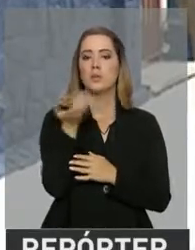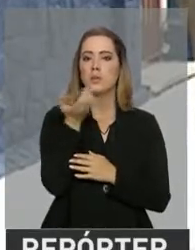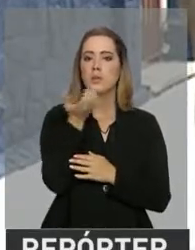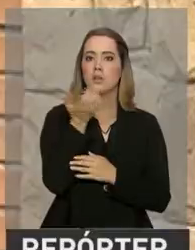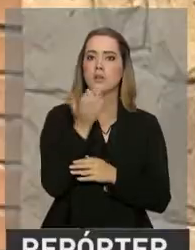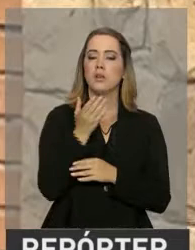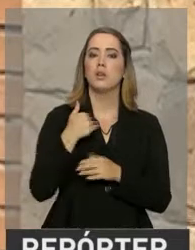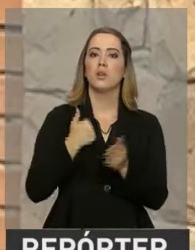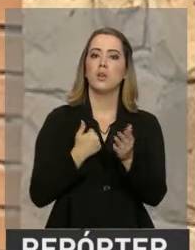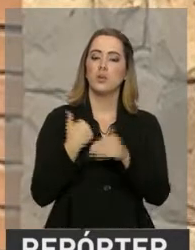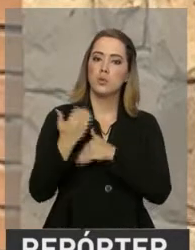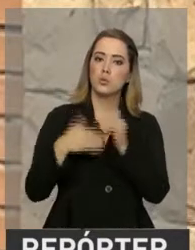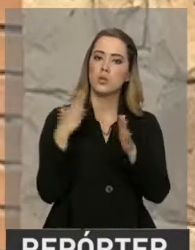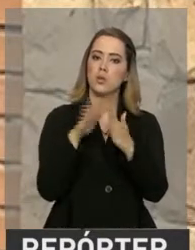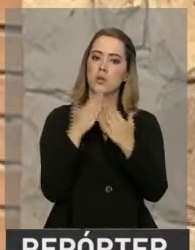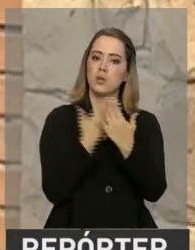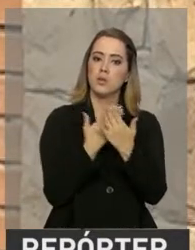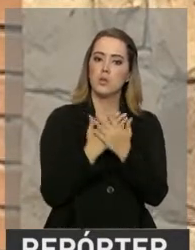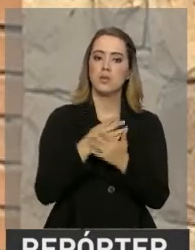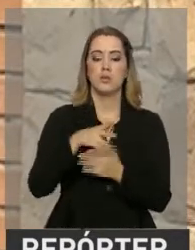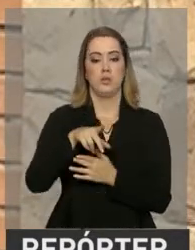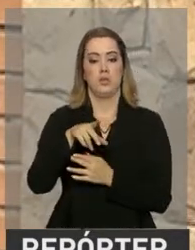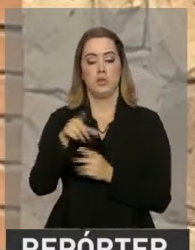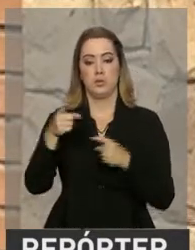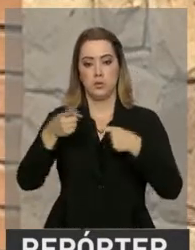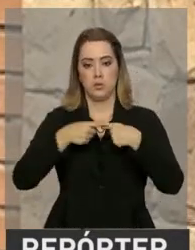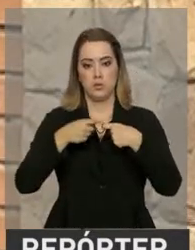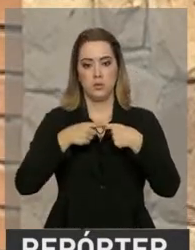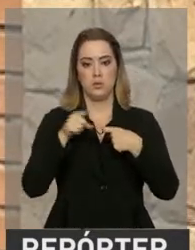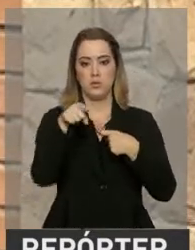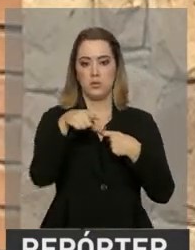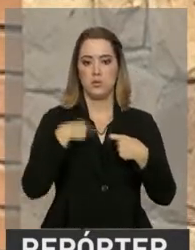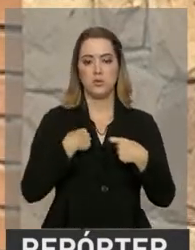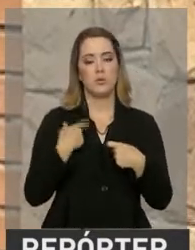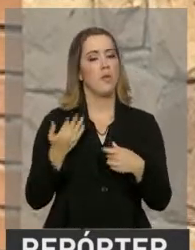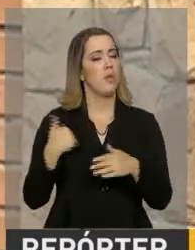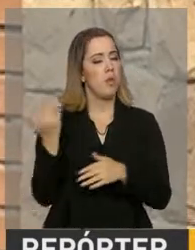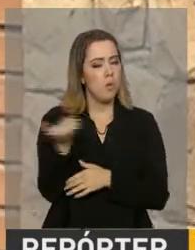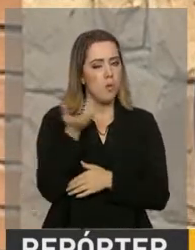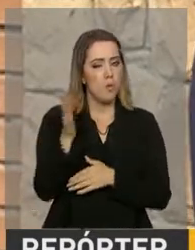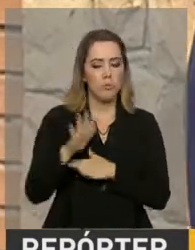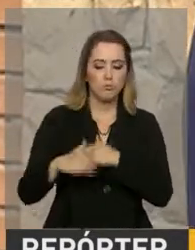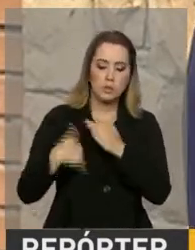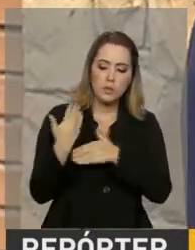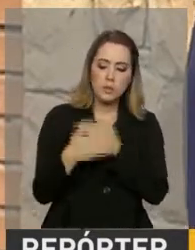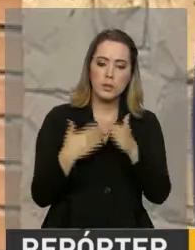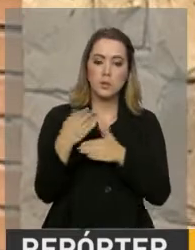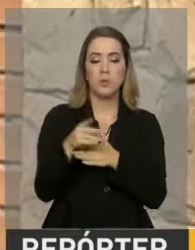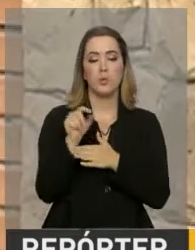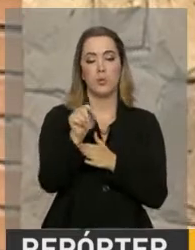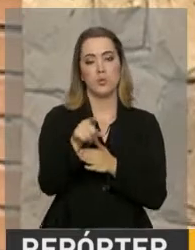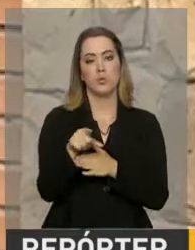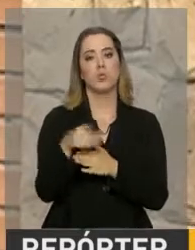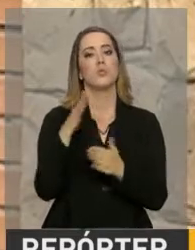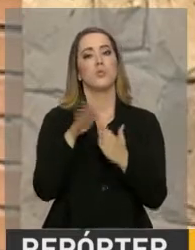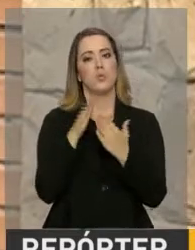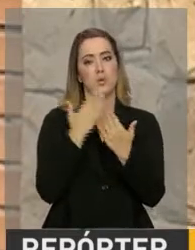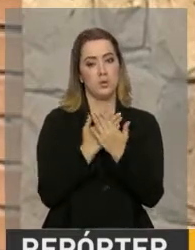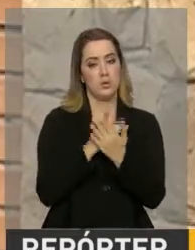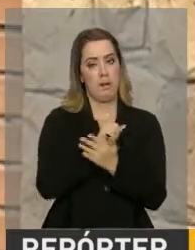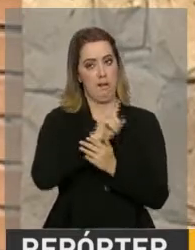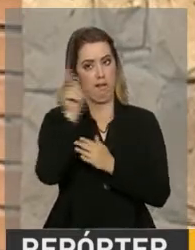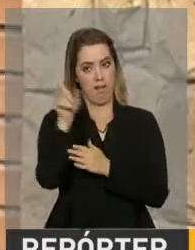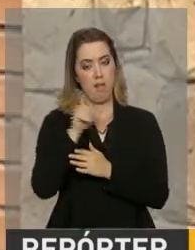Medicina eu vim aqui com o objetivo de continuar meus estudos porque lá na República Dominicana eu estudava